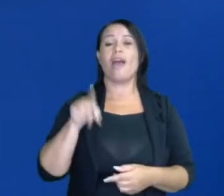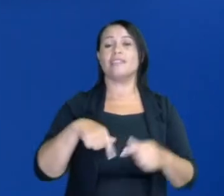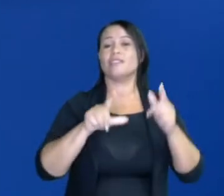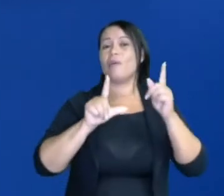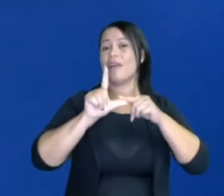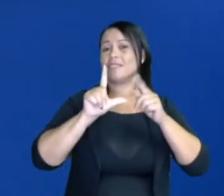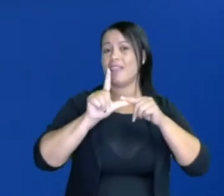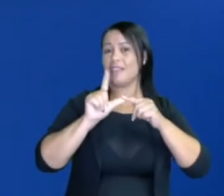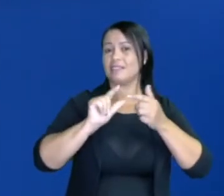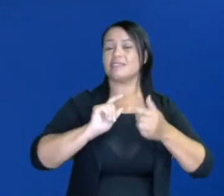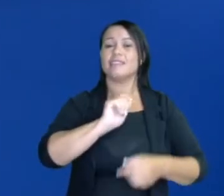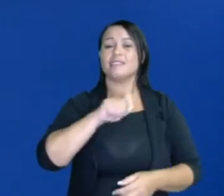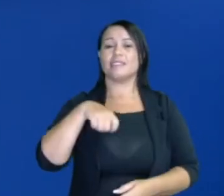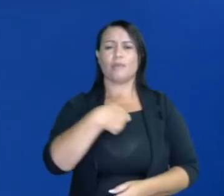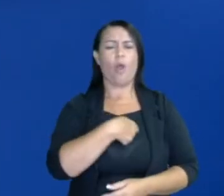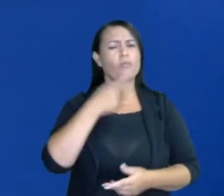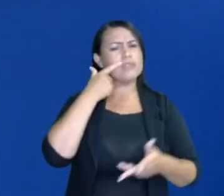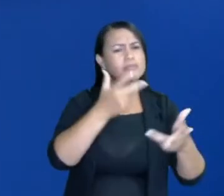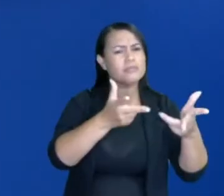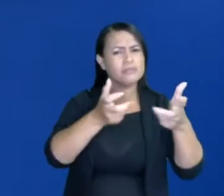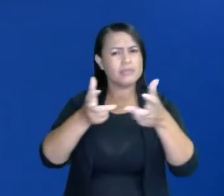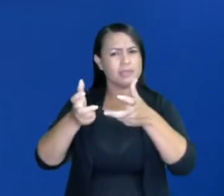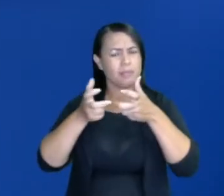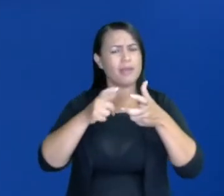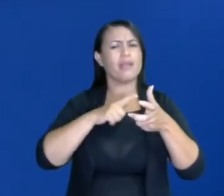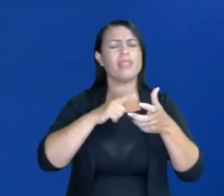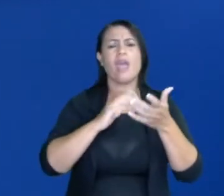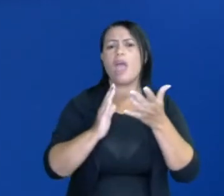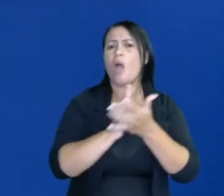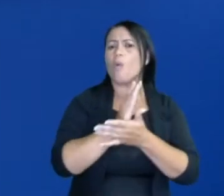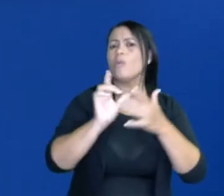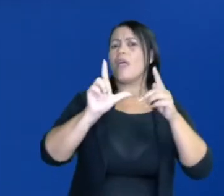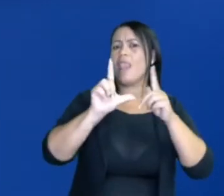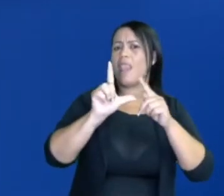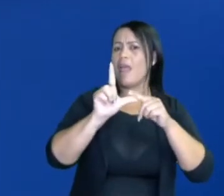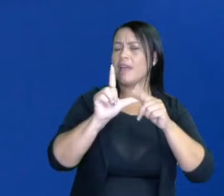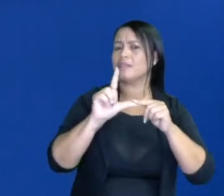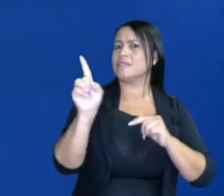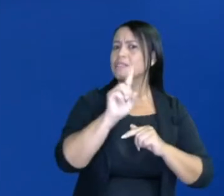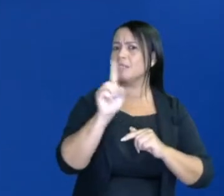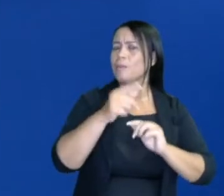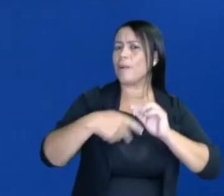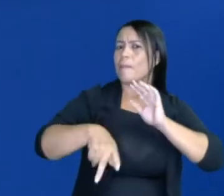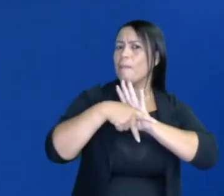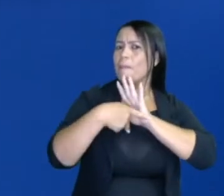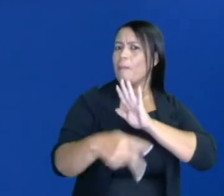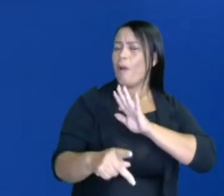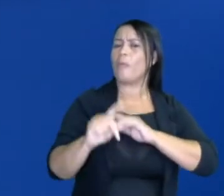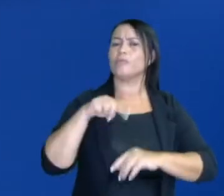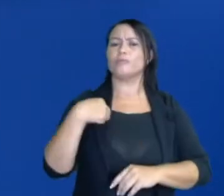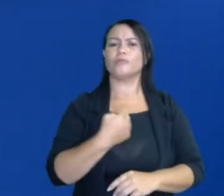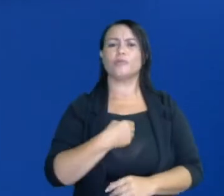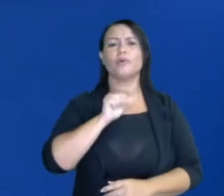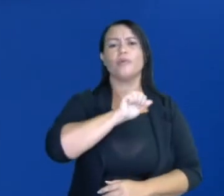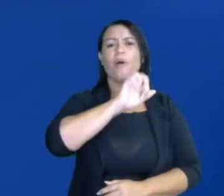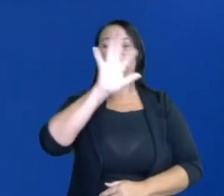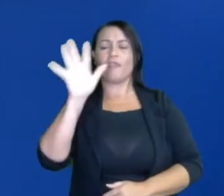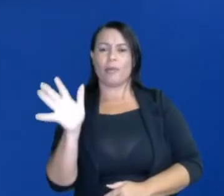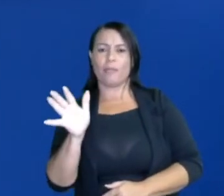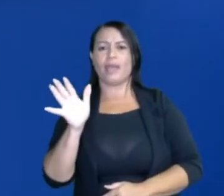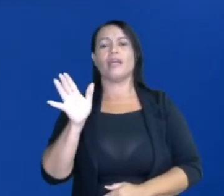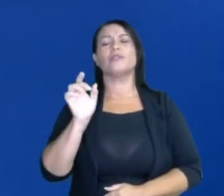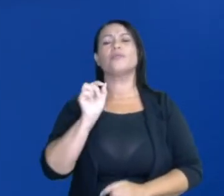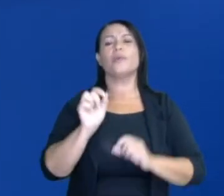em espanhol. Vocês viram que a gente tem uma letrinha que não faz parte do nosso vocabulário, do nosso alfabeto, desculpa,